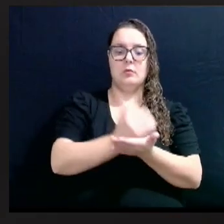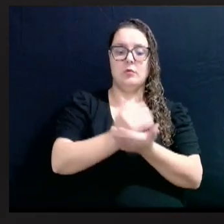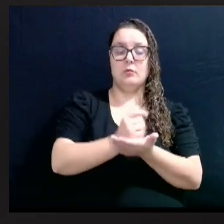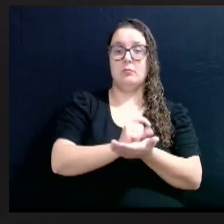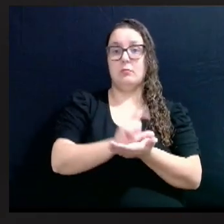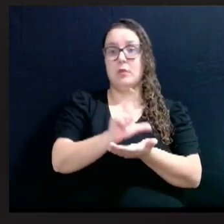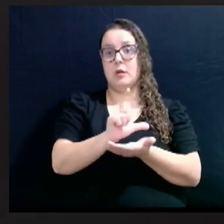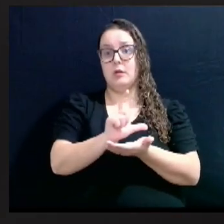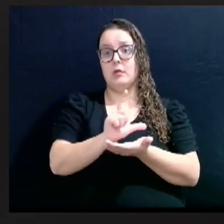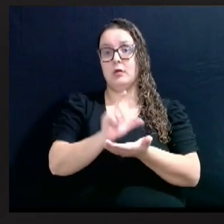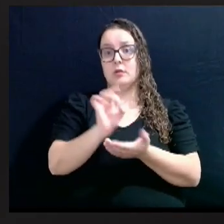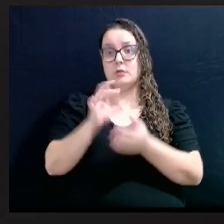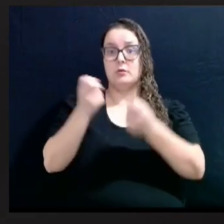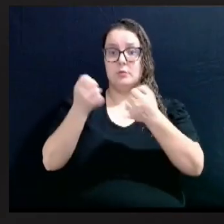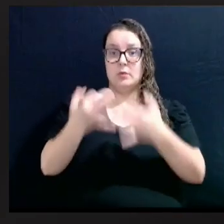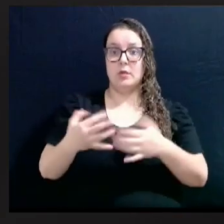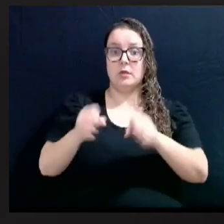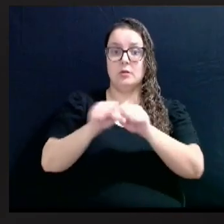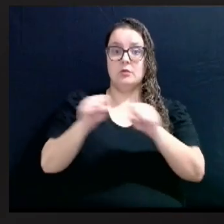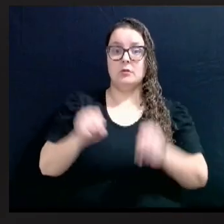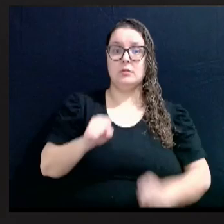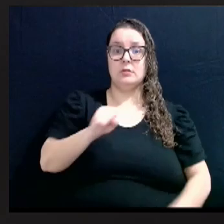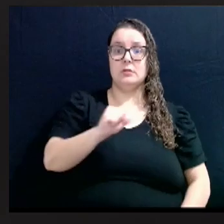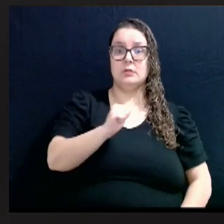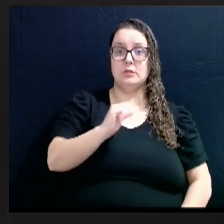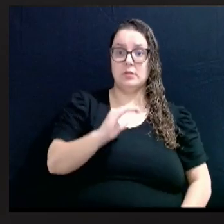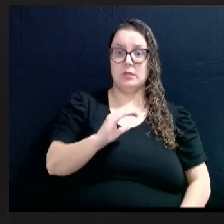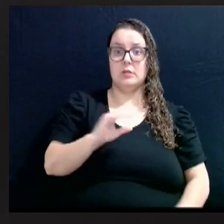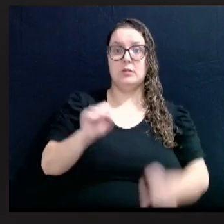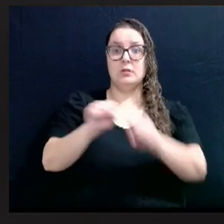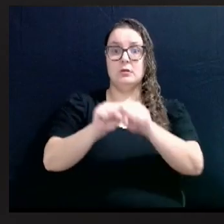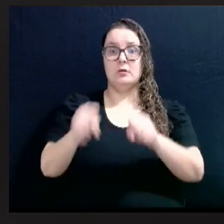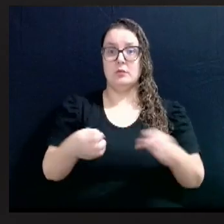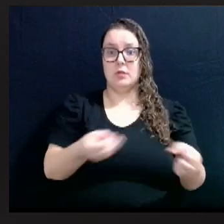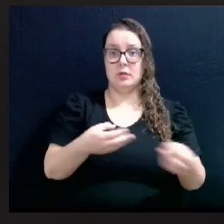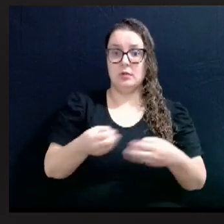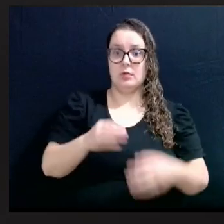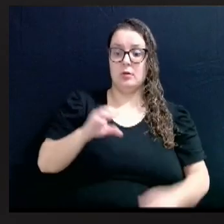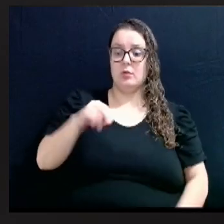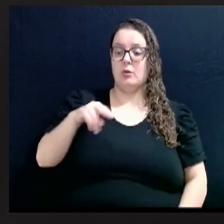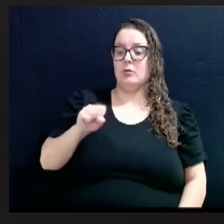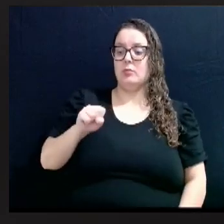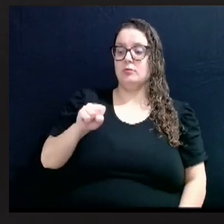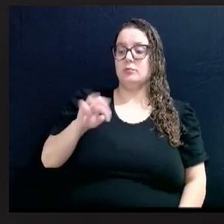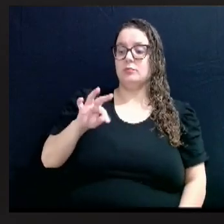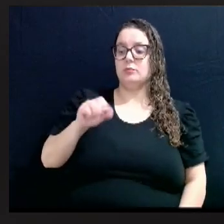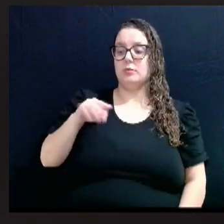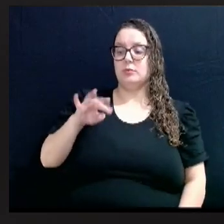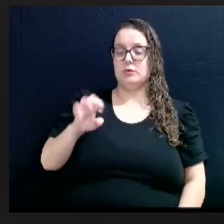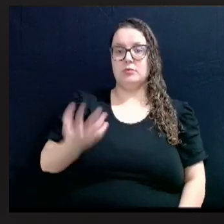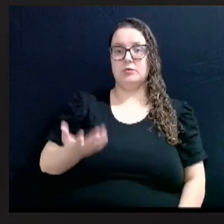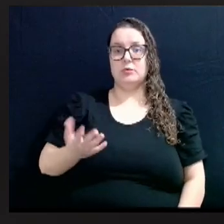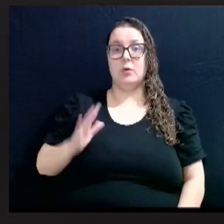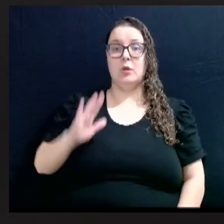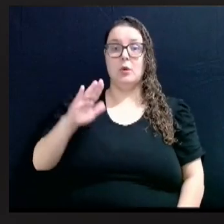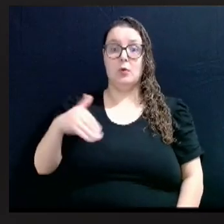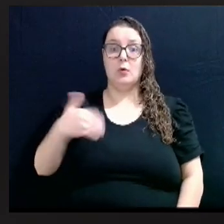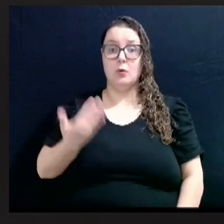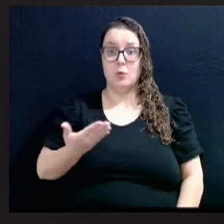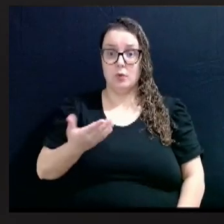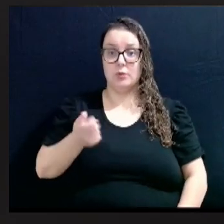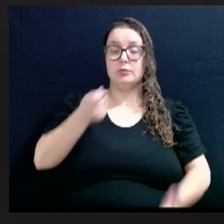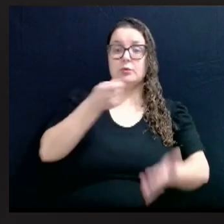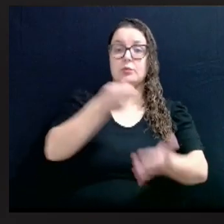explicar, o sistema SAC é um sistema de atualização constante. Então, Quando eu pago a parcela,